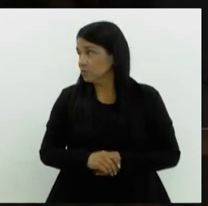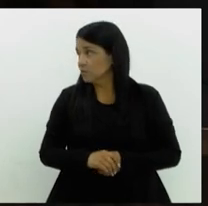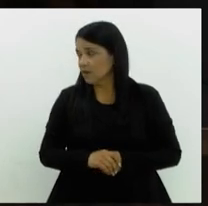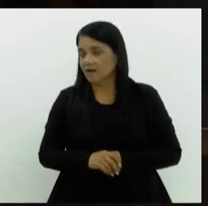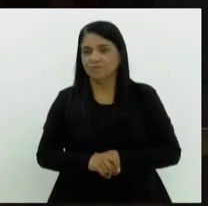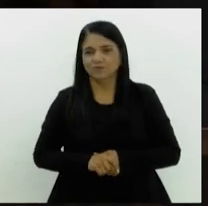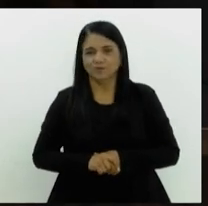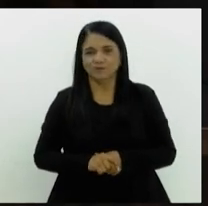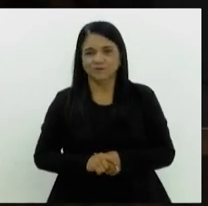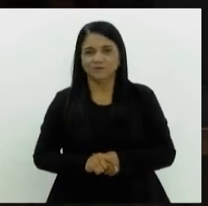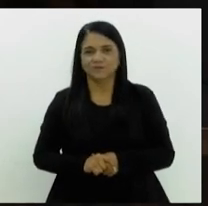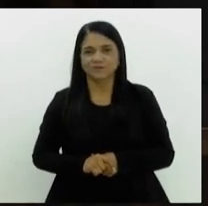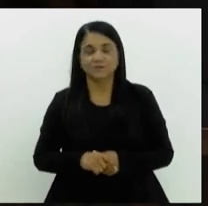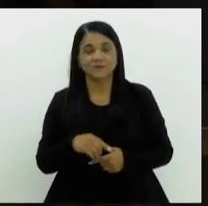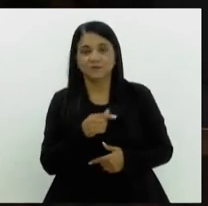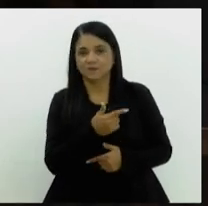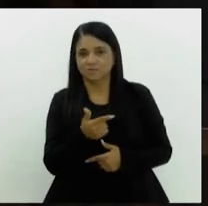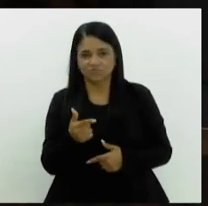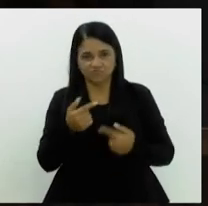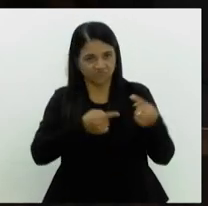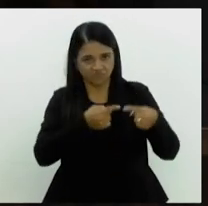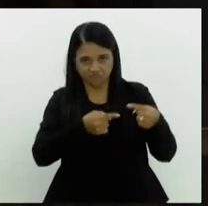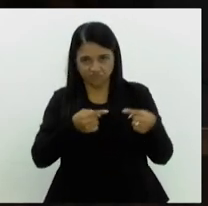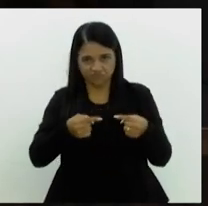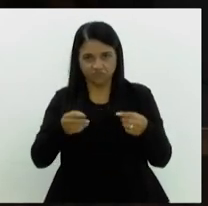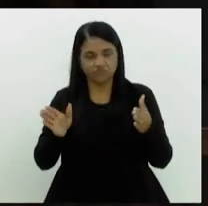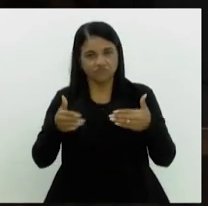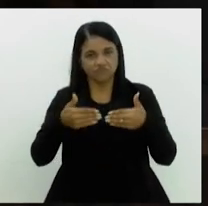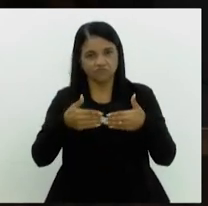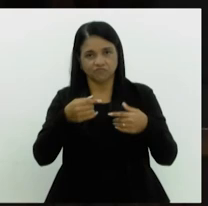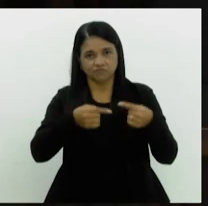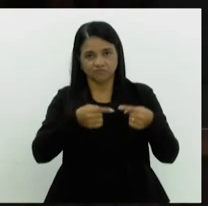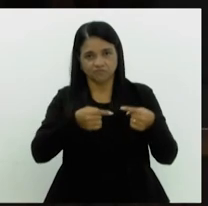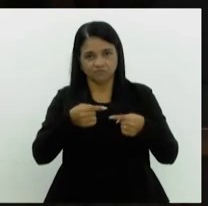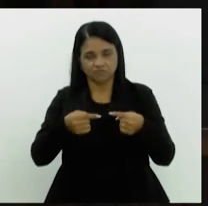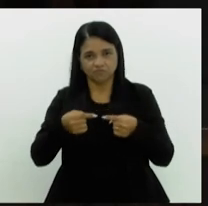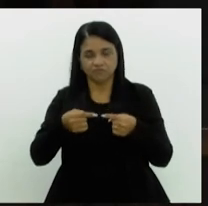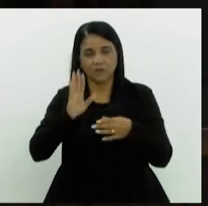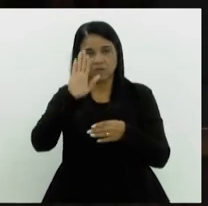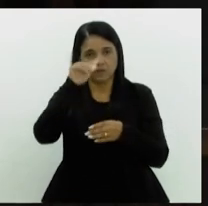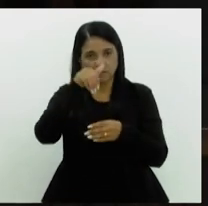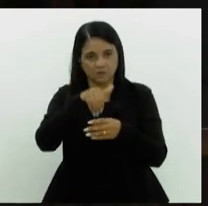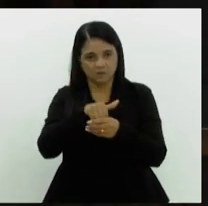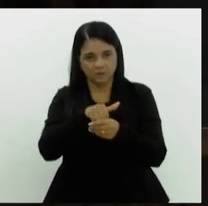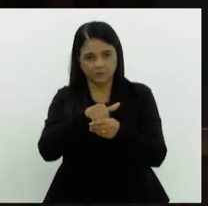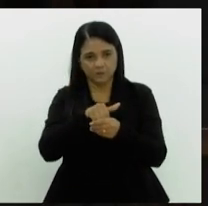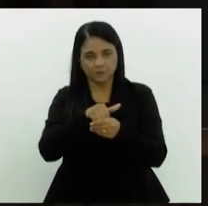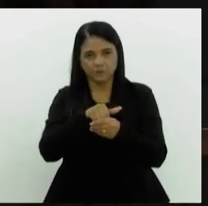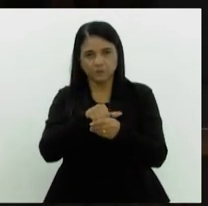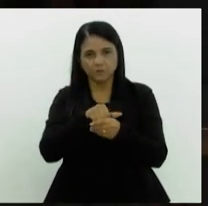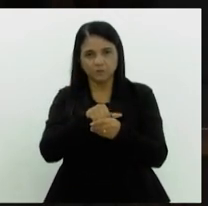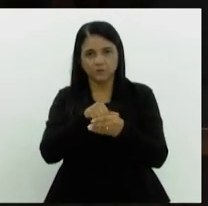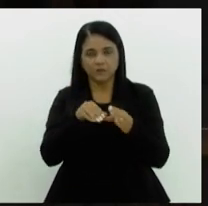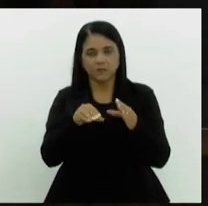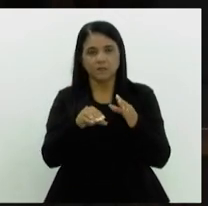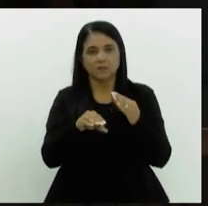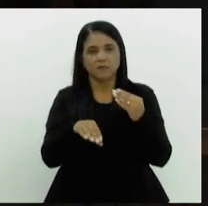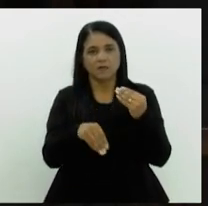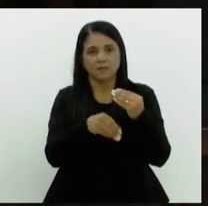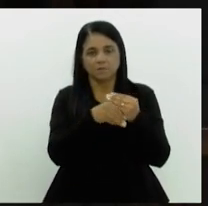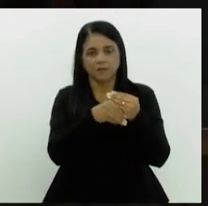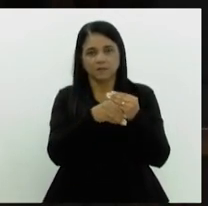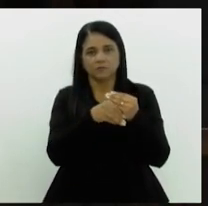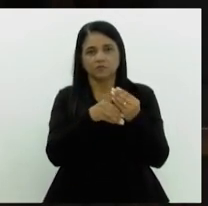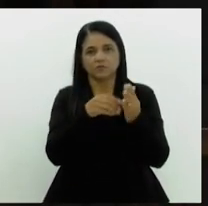Não havendo mais quem queira discutir, encerrado a discussão, em votação, a emenda de redação.